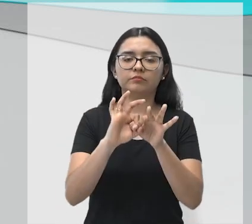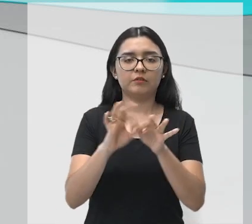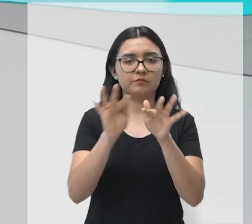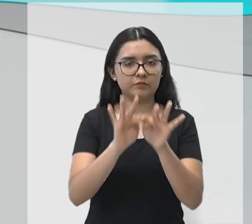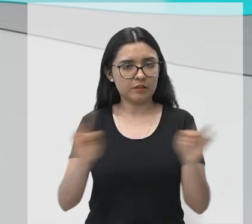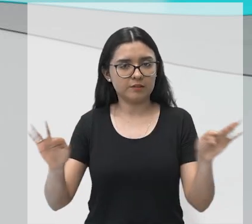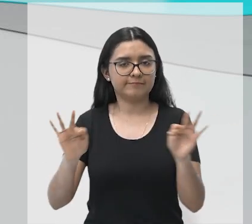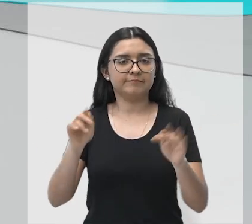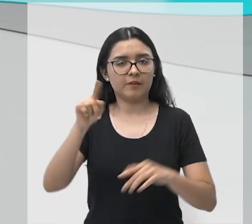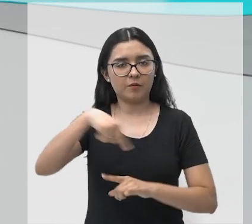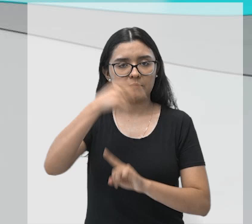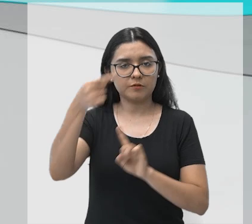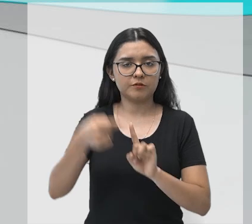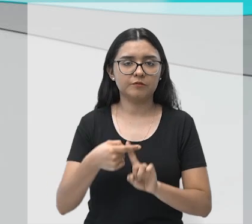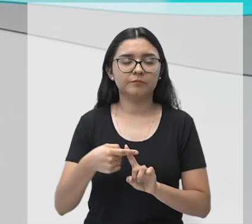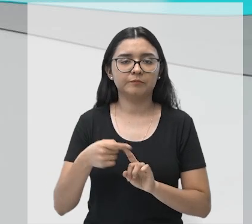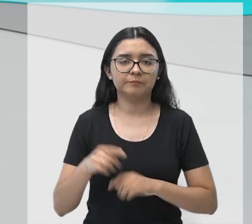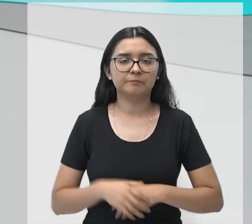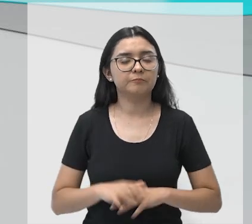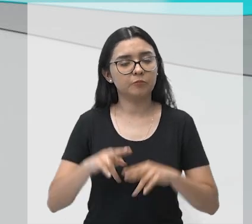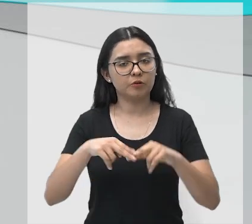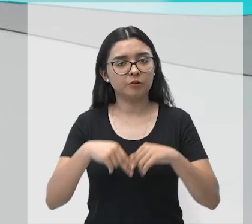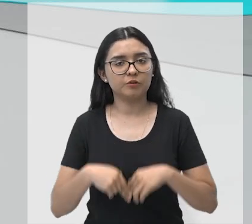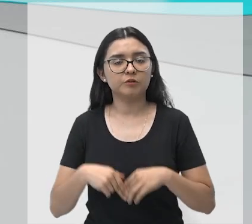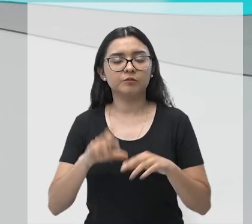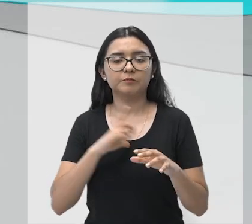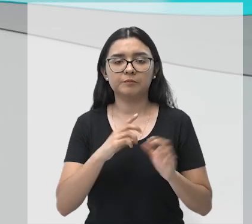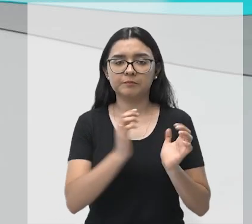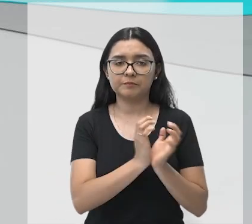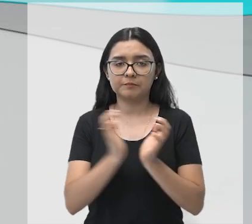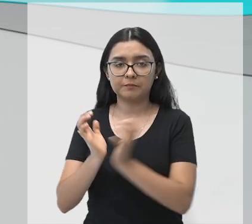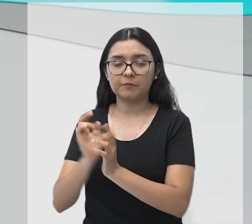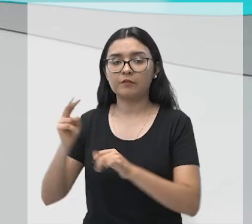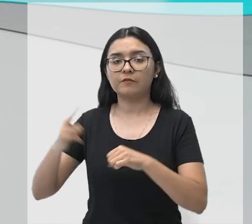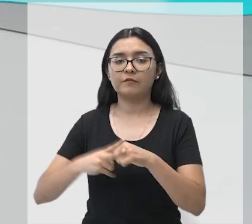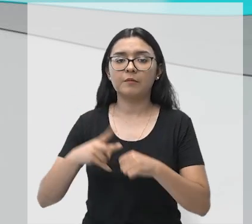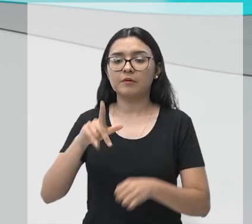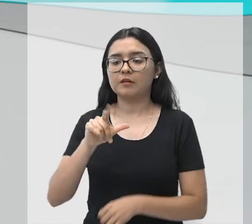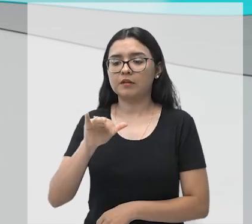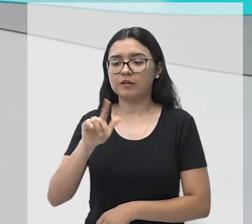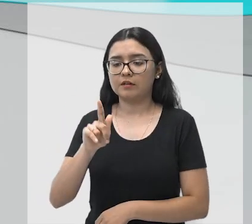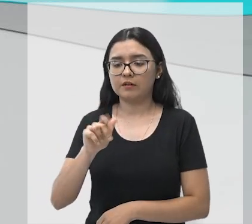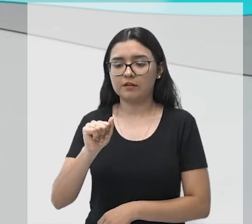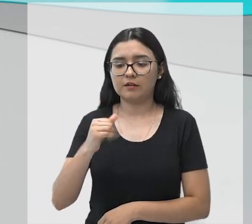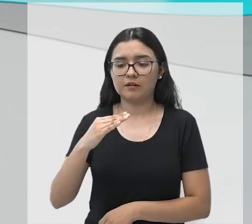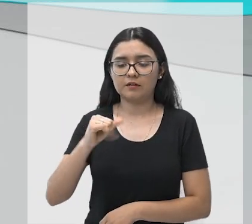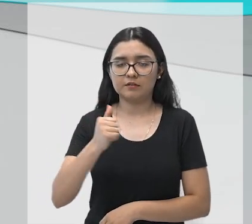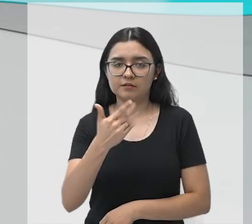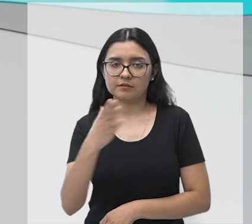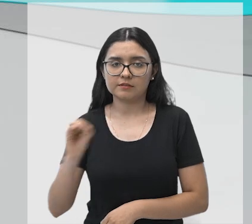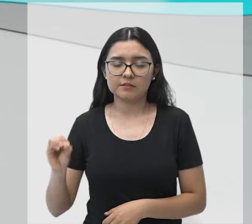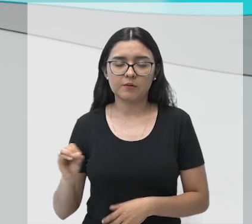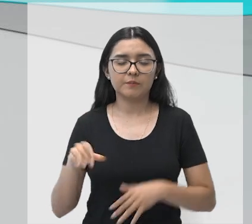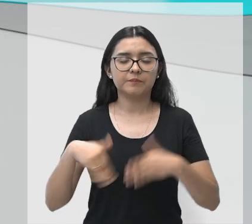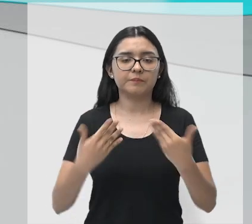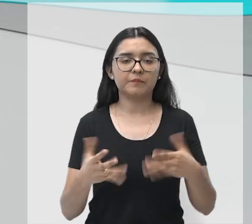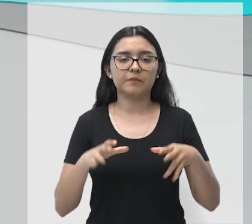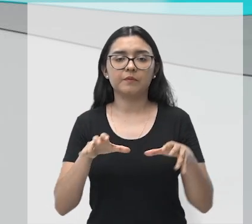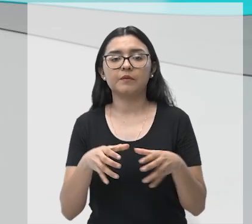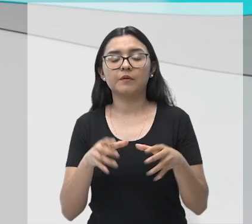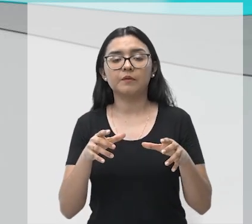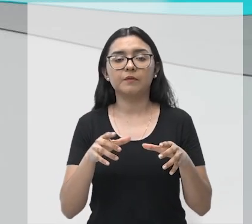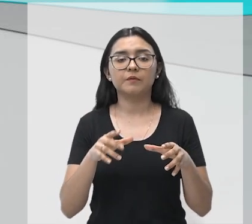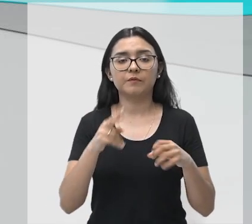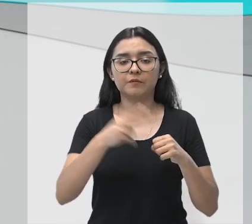Tá? Então essa é a função, por isso que ele é classificado dessa forma como um verbo de ligação, tá certo? Então o verbo, ele é a classe